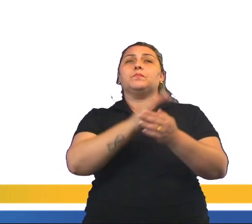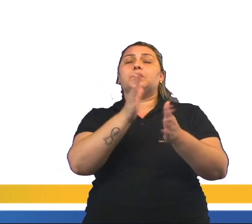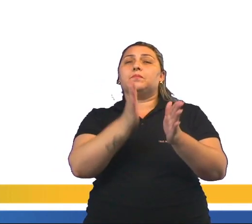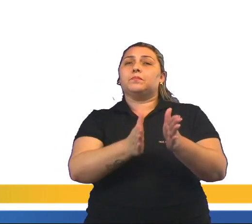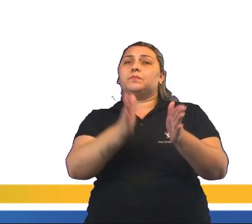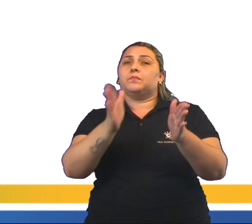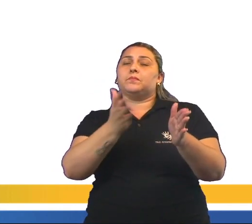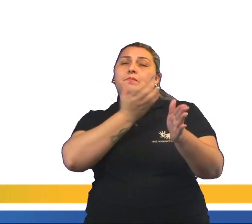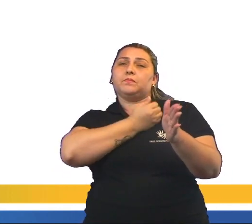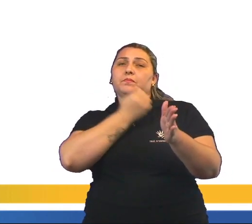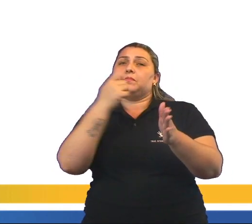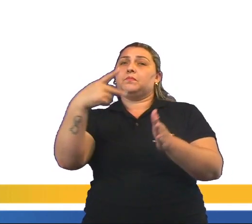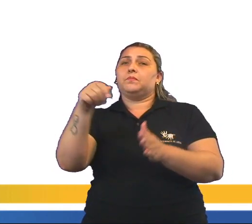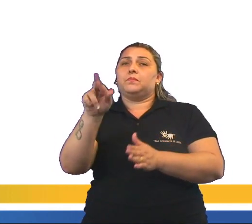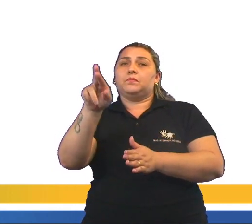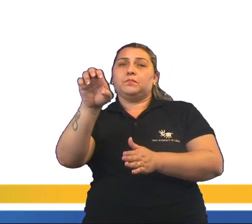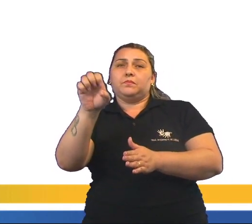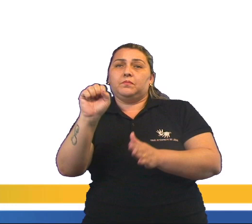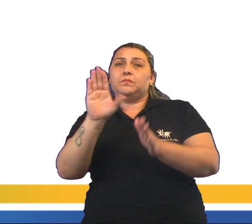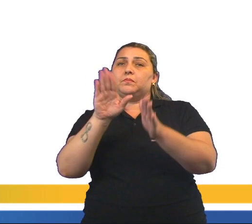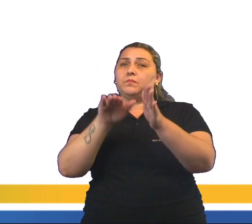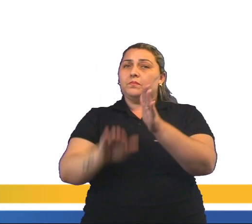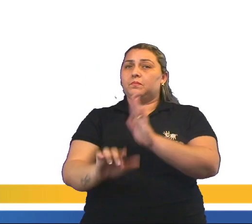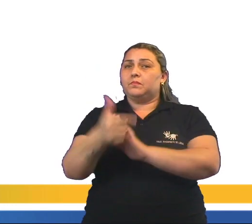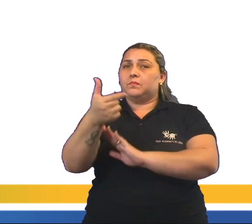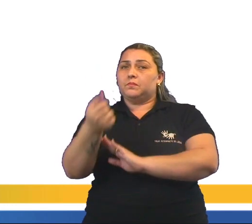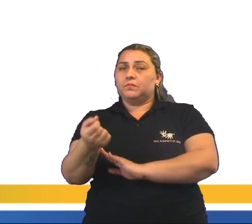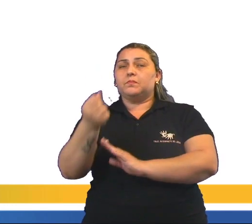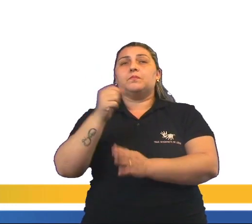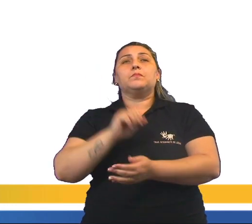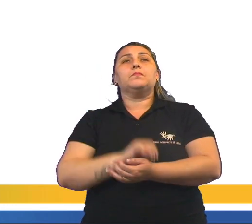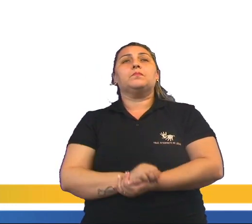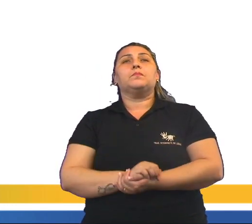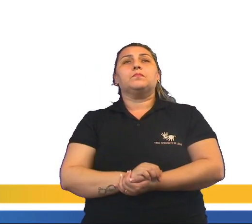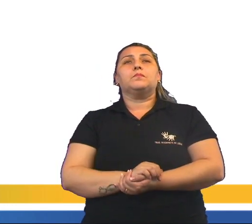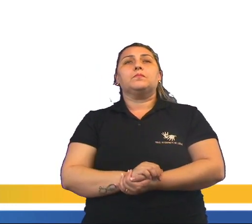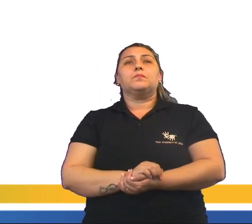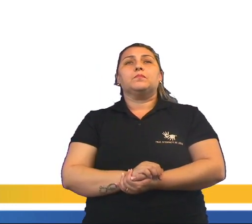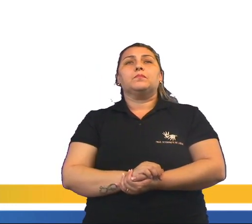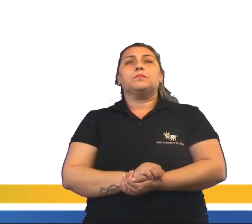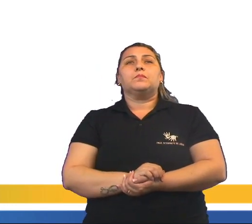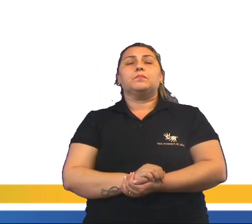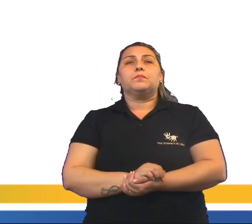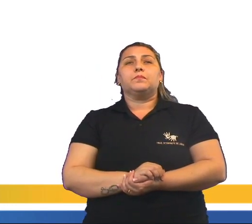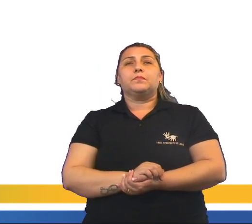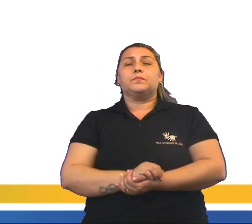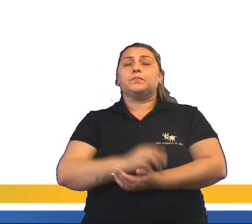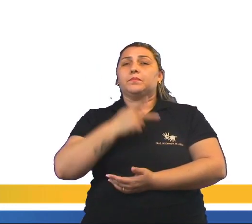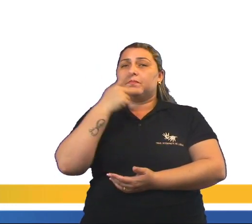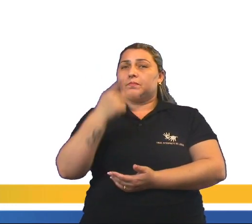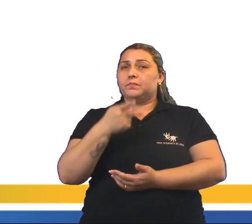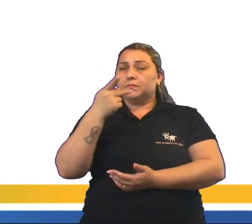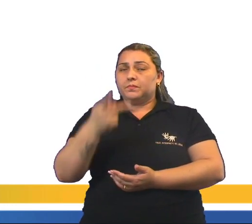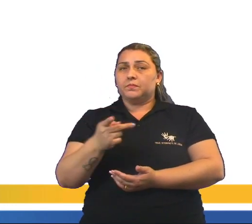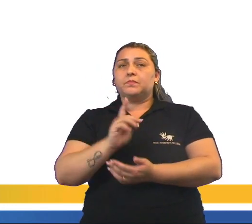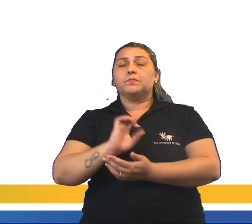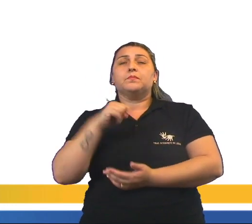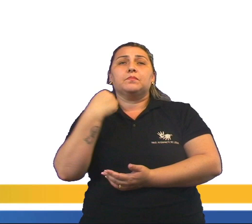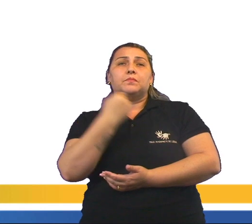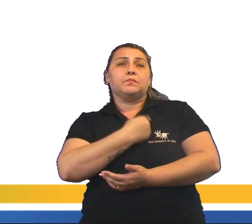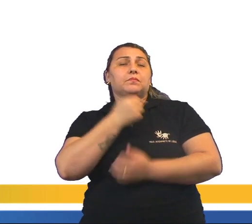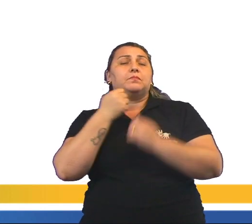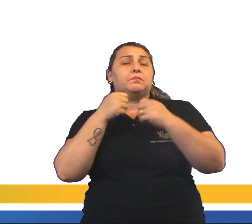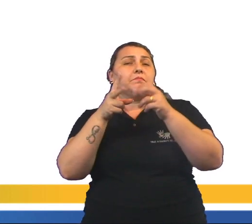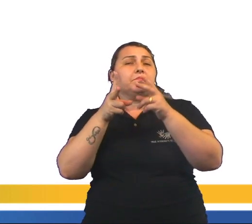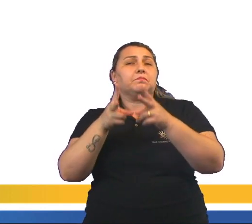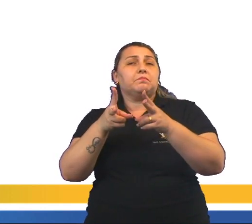sequência dos números pares menor que 20 Ah tá então quando ele fala aí a